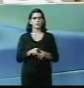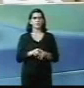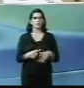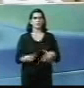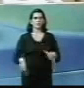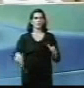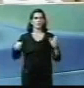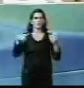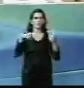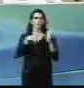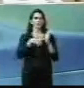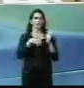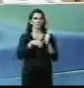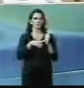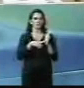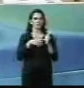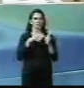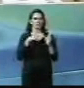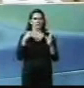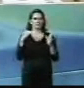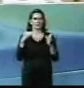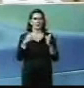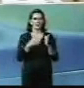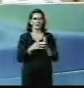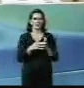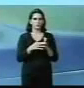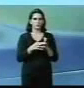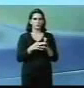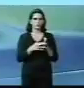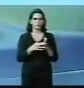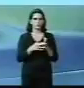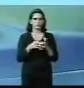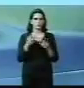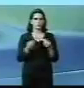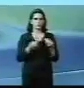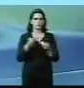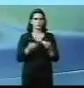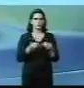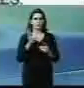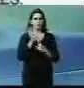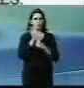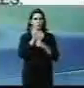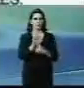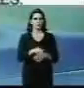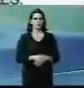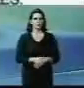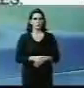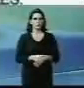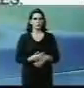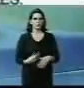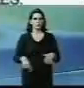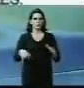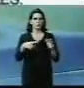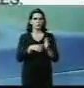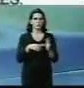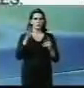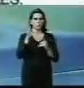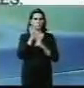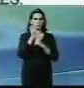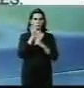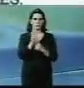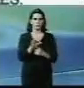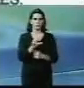o objetivo geral, assim, global de um servidor de proxy, né? Vamos acompanhar aqui no slide. Então, nós temos, o objetivo